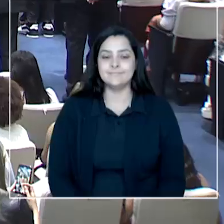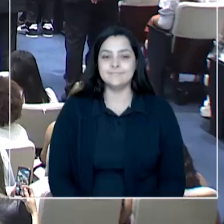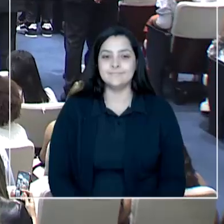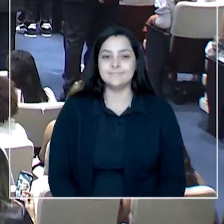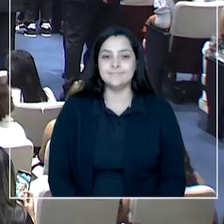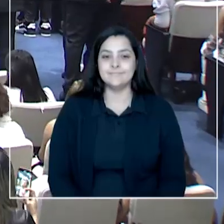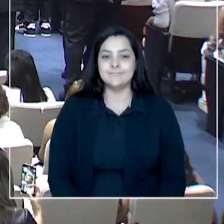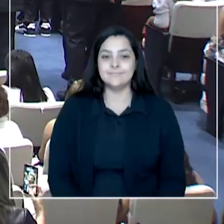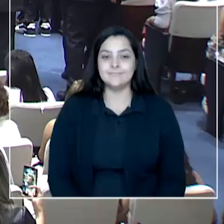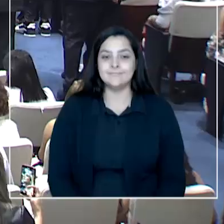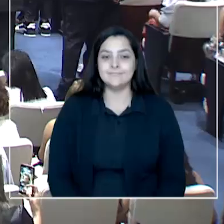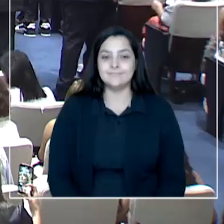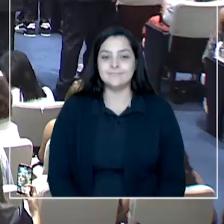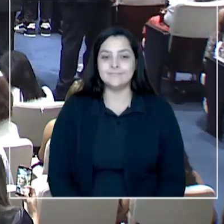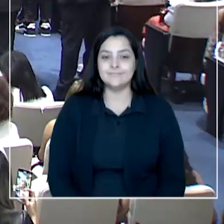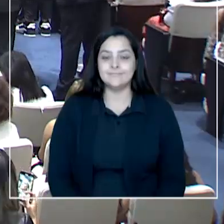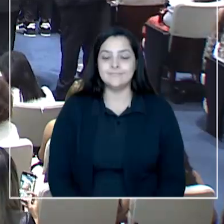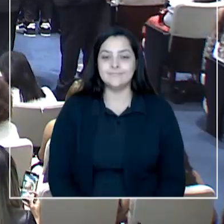Nossa. Pode ser o primeiro da fila?